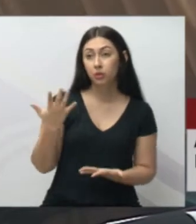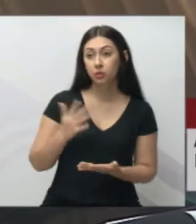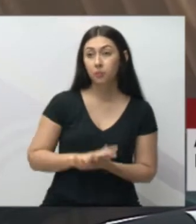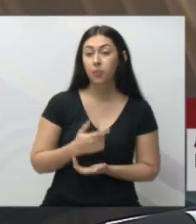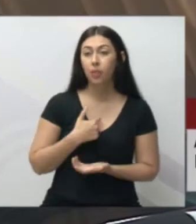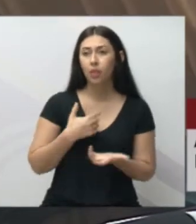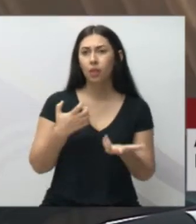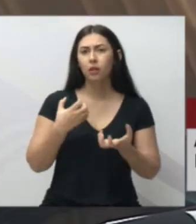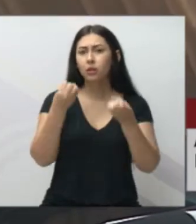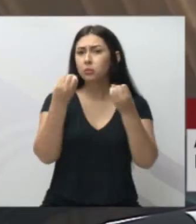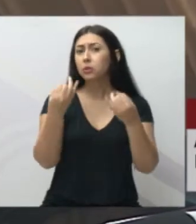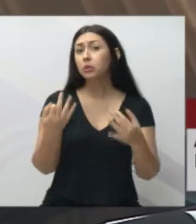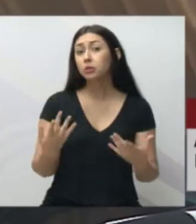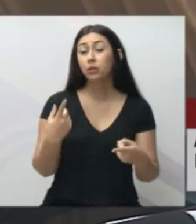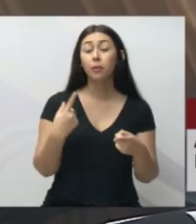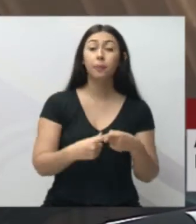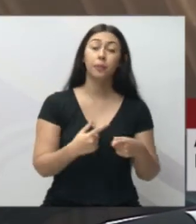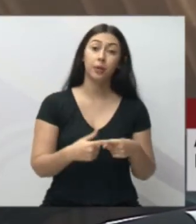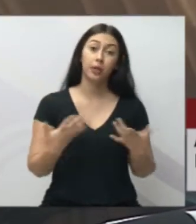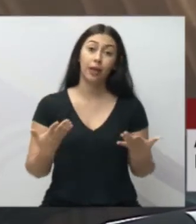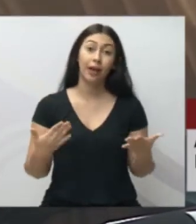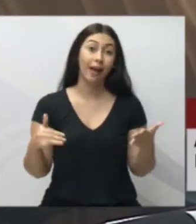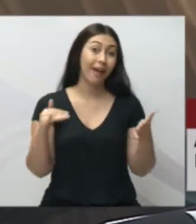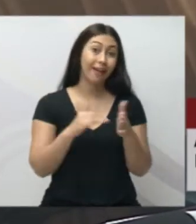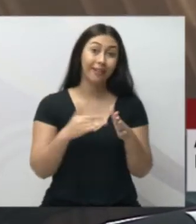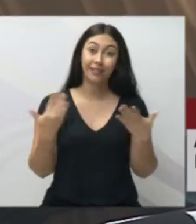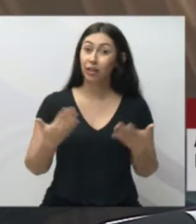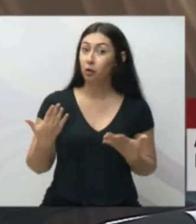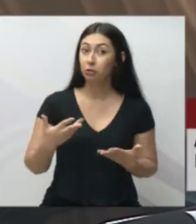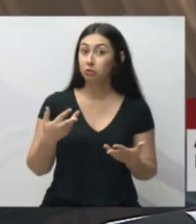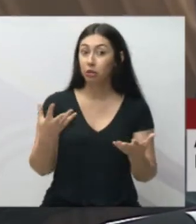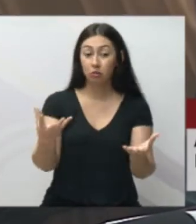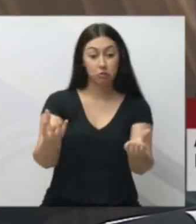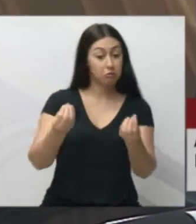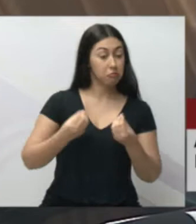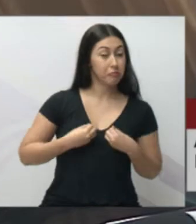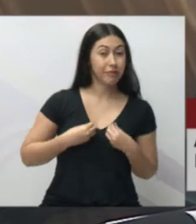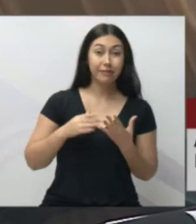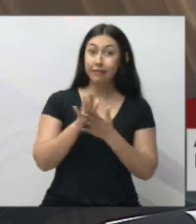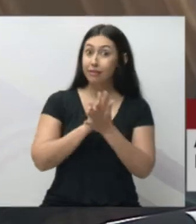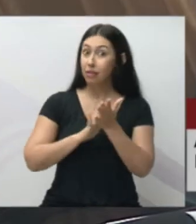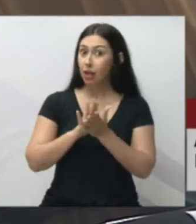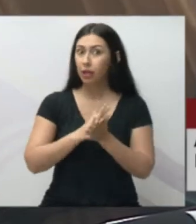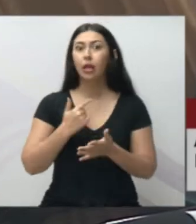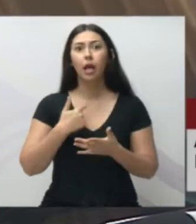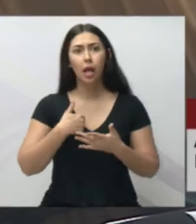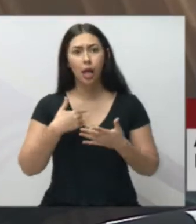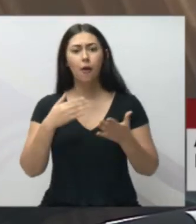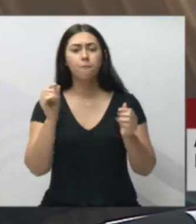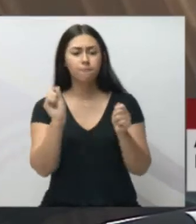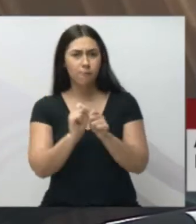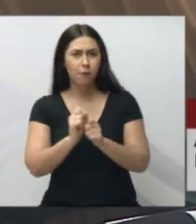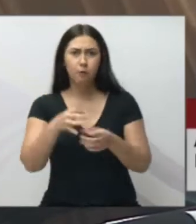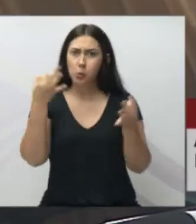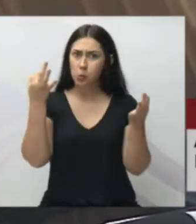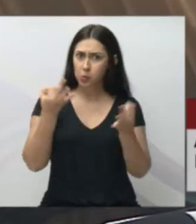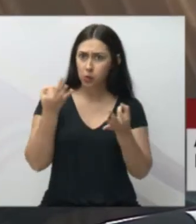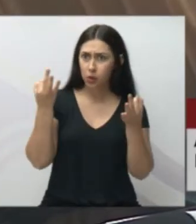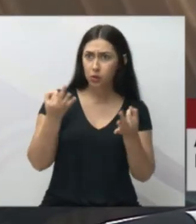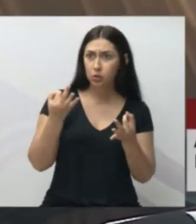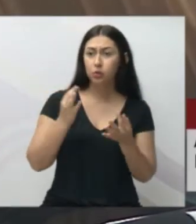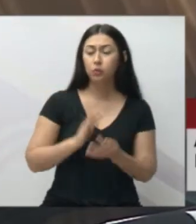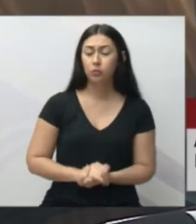de explicação, porque até a presente data eu não recebi. Eu fiz isso oficialmente no ofício 39 de